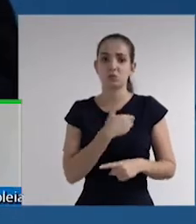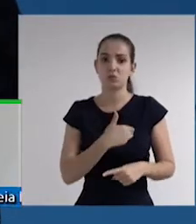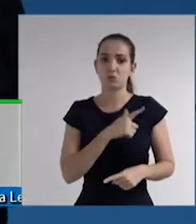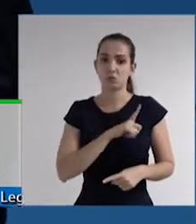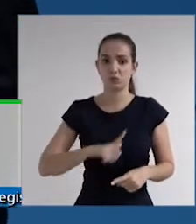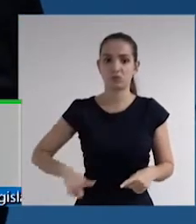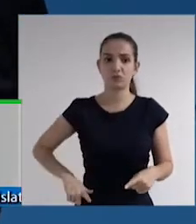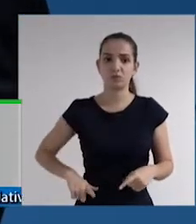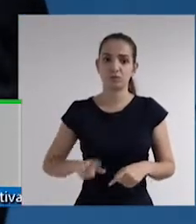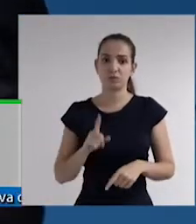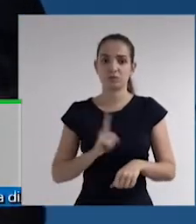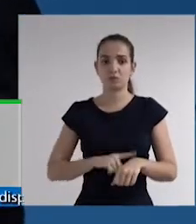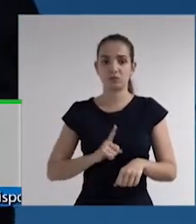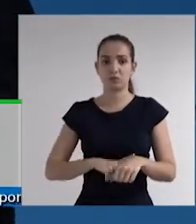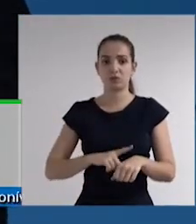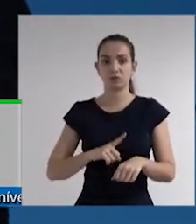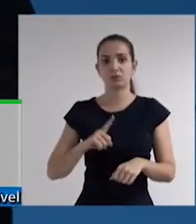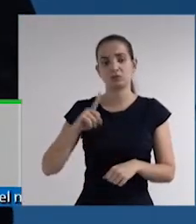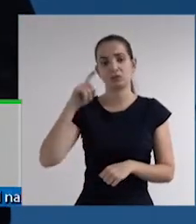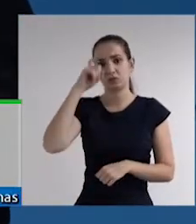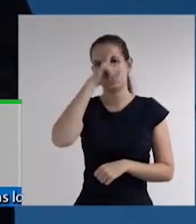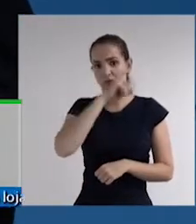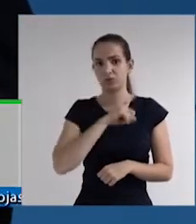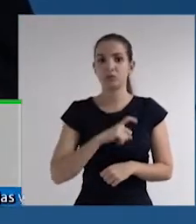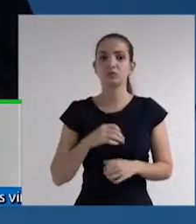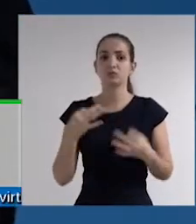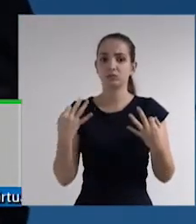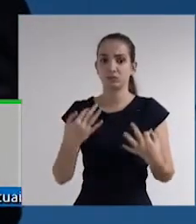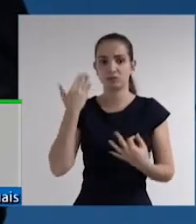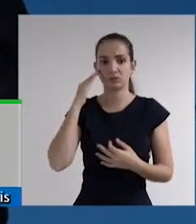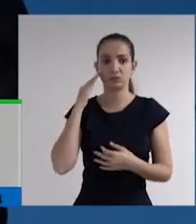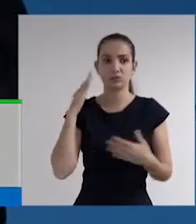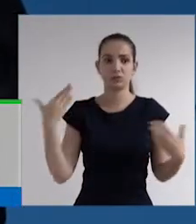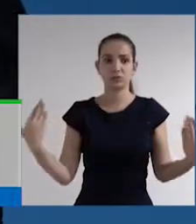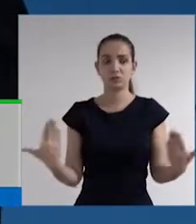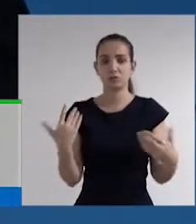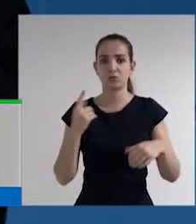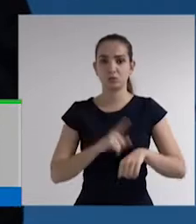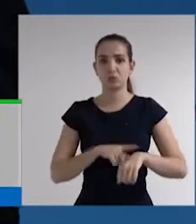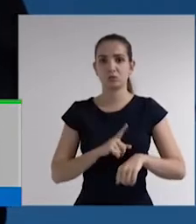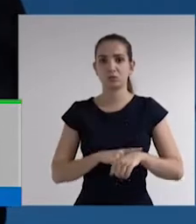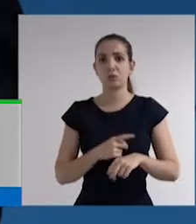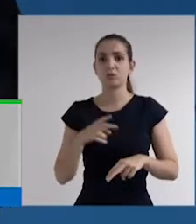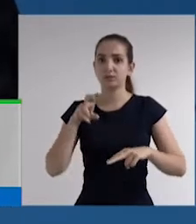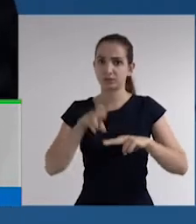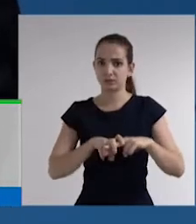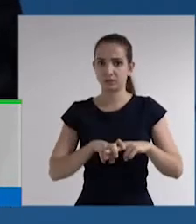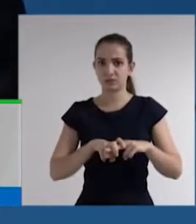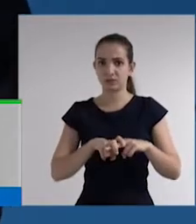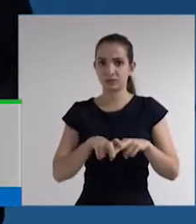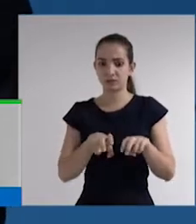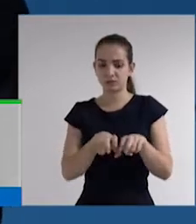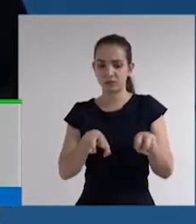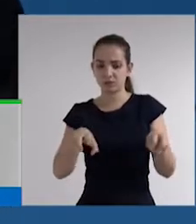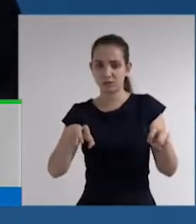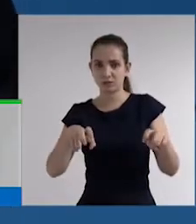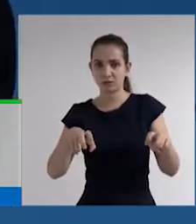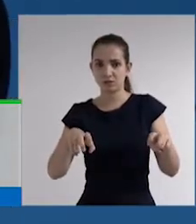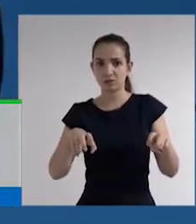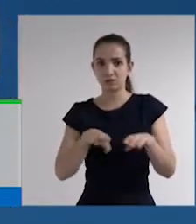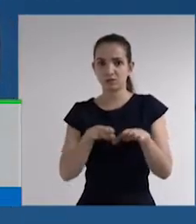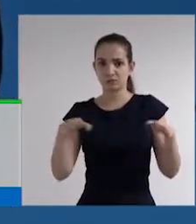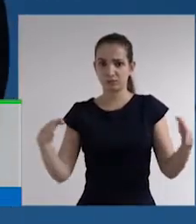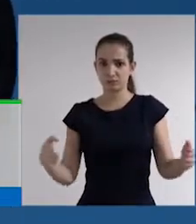e corretamente entende, né, esse momento e senta à mesa com os empresários,